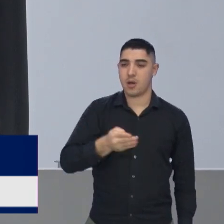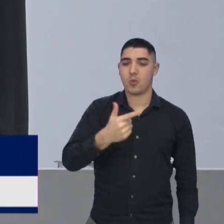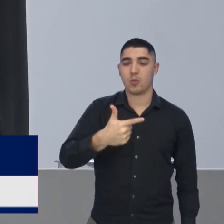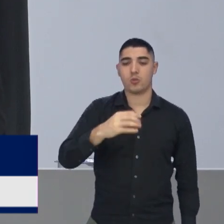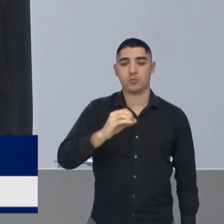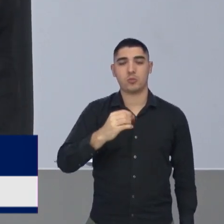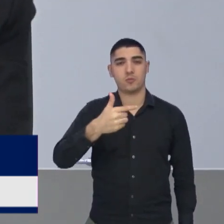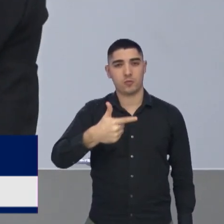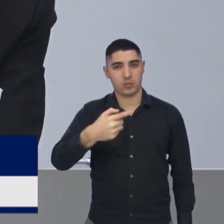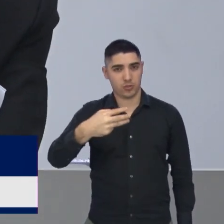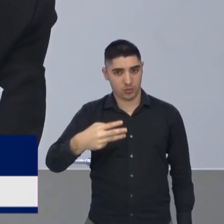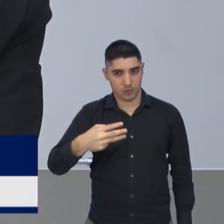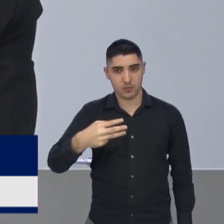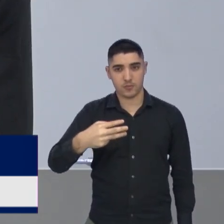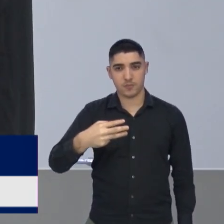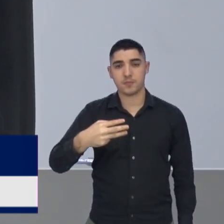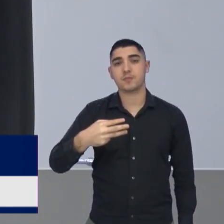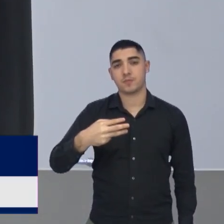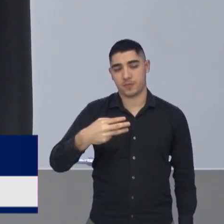8747/2023,